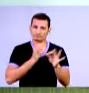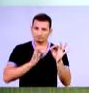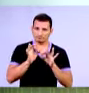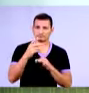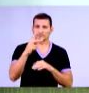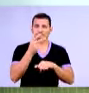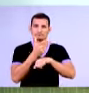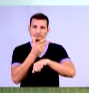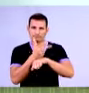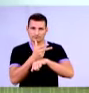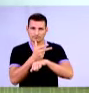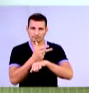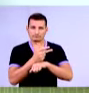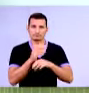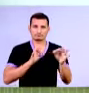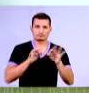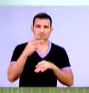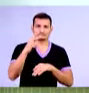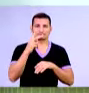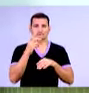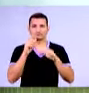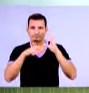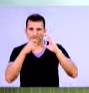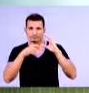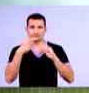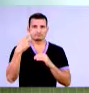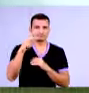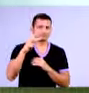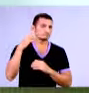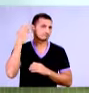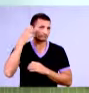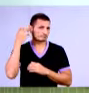peças multimídia, produzir os seus vídeos, os seus áudios, né,